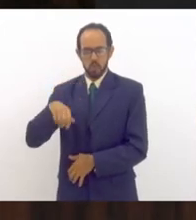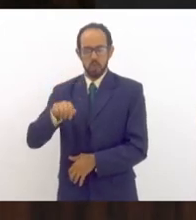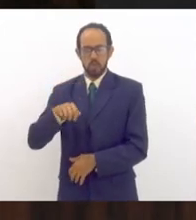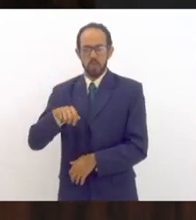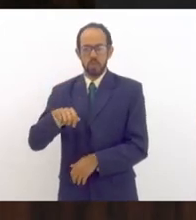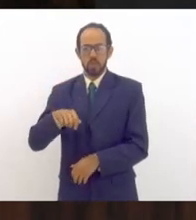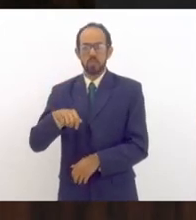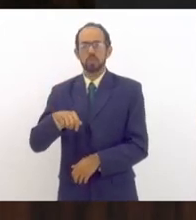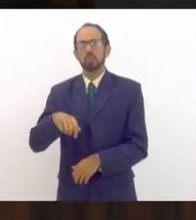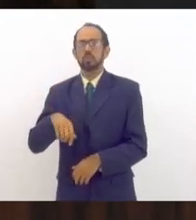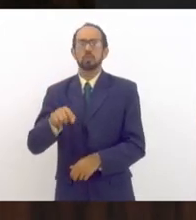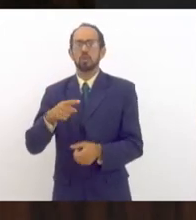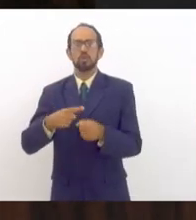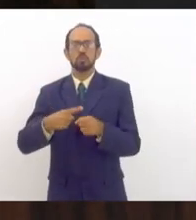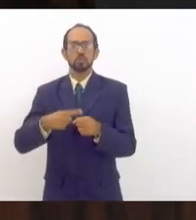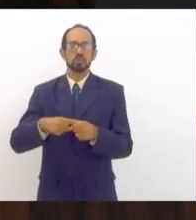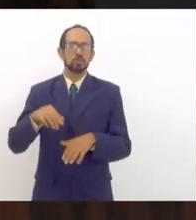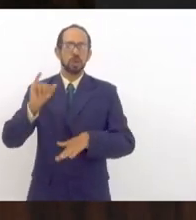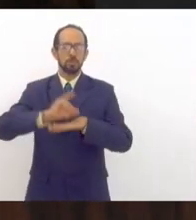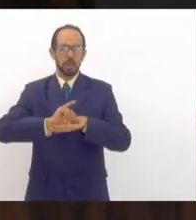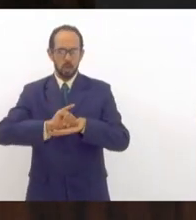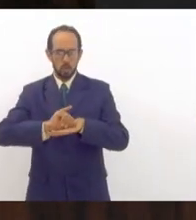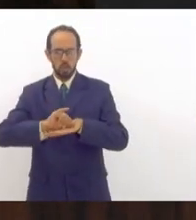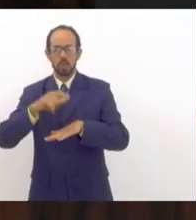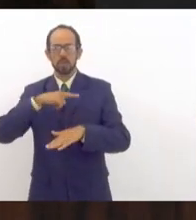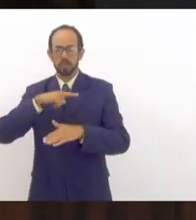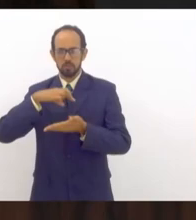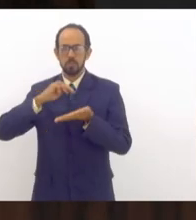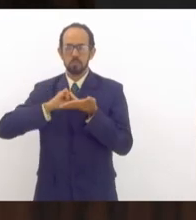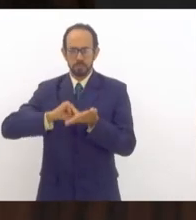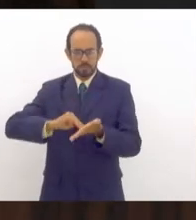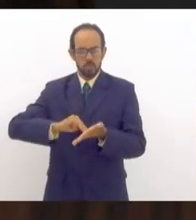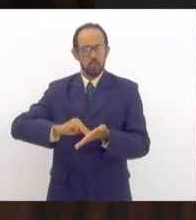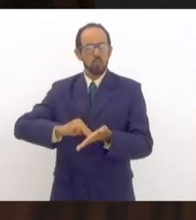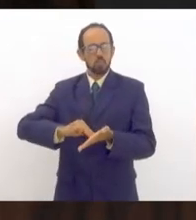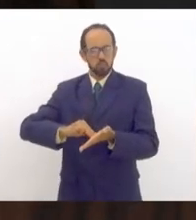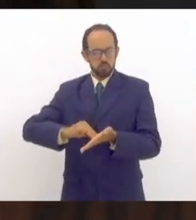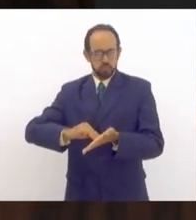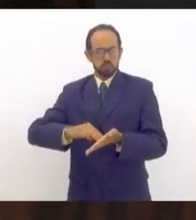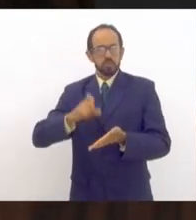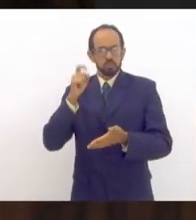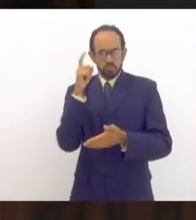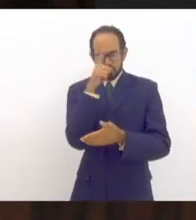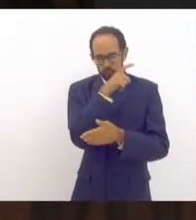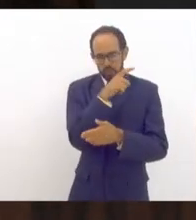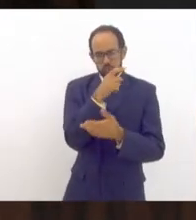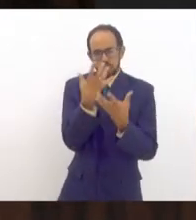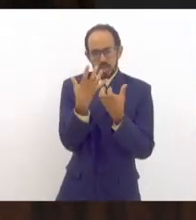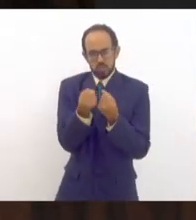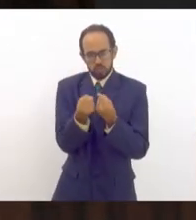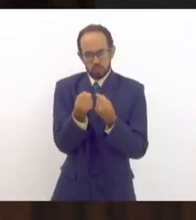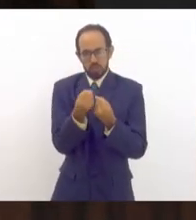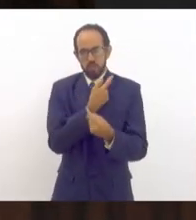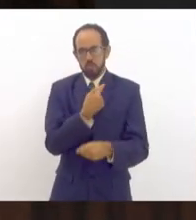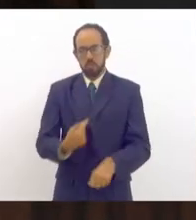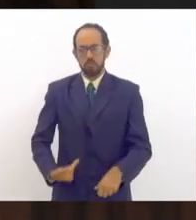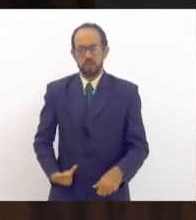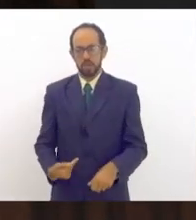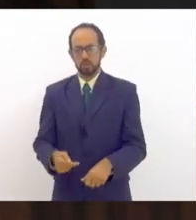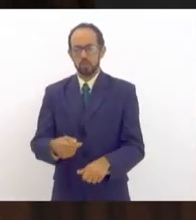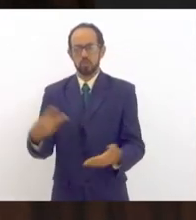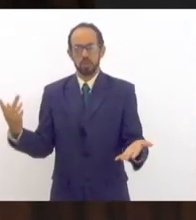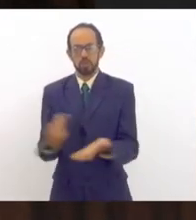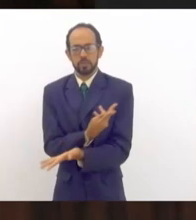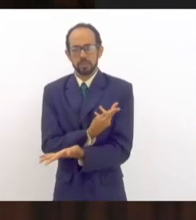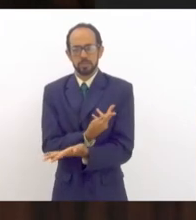de Janeiro capital né e teve uma missão muito arda de ser o nosso Governador aqui no